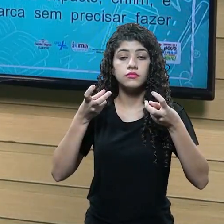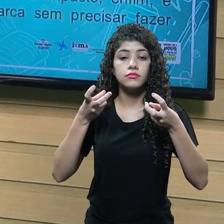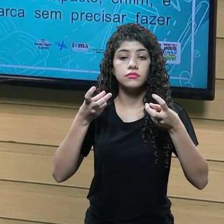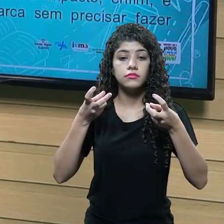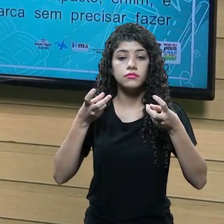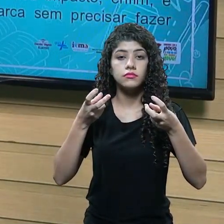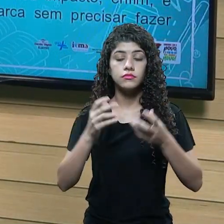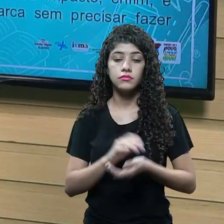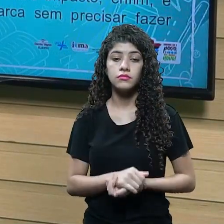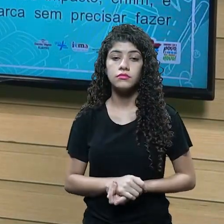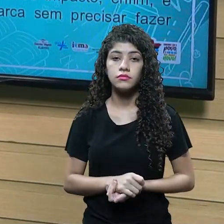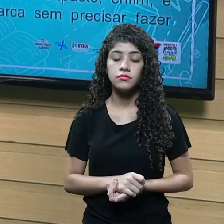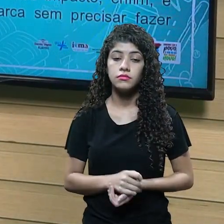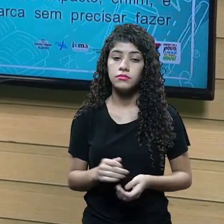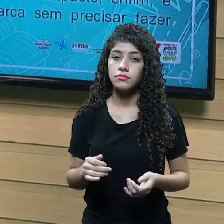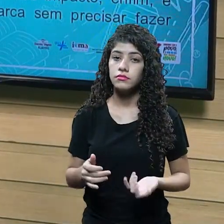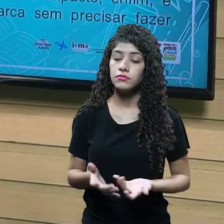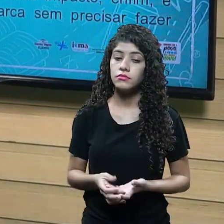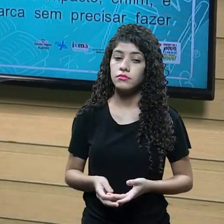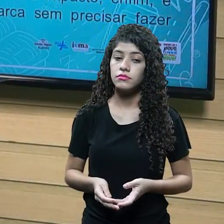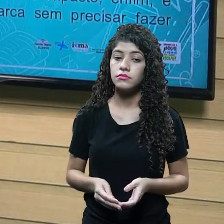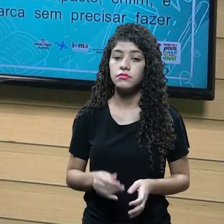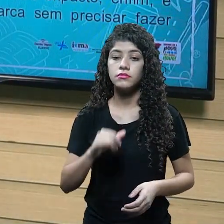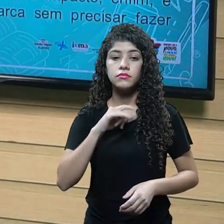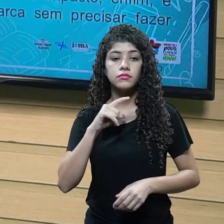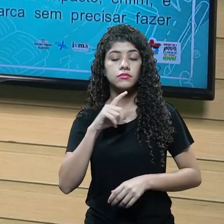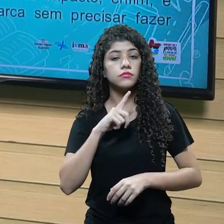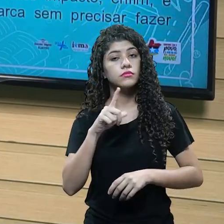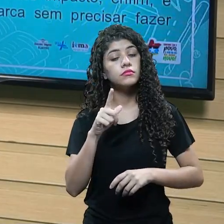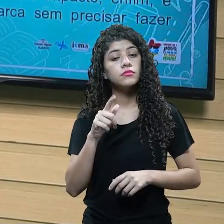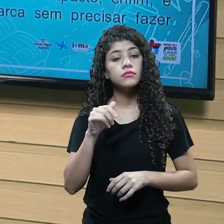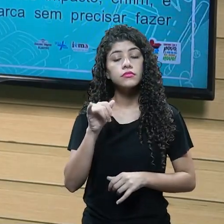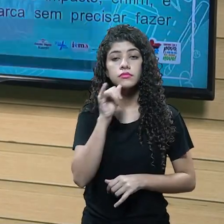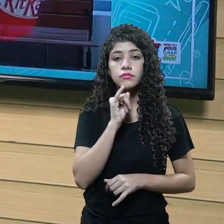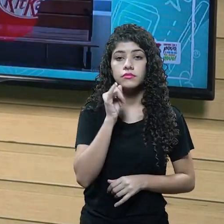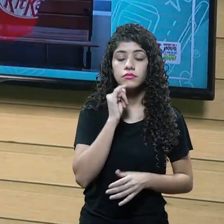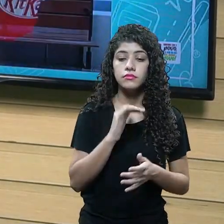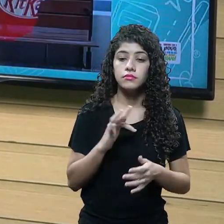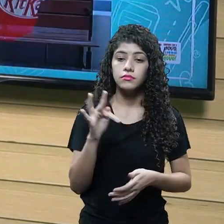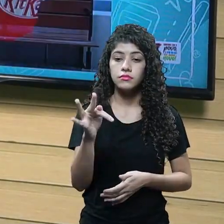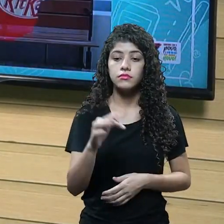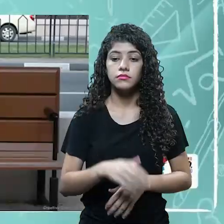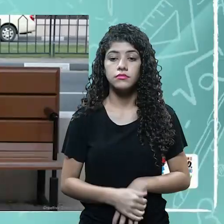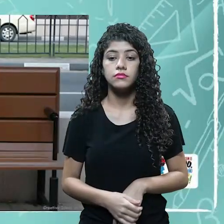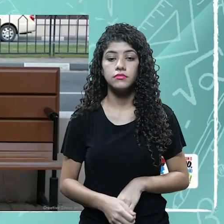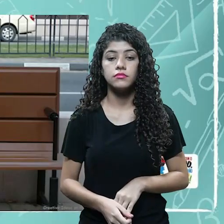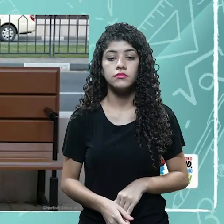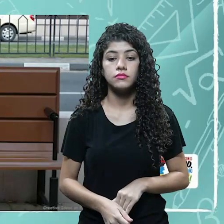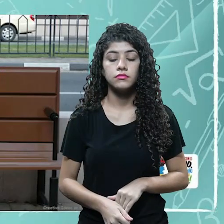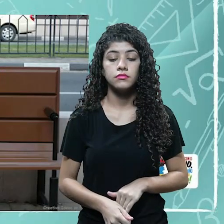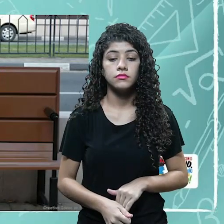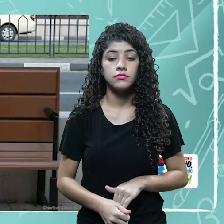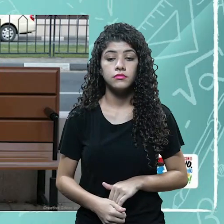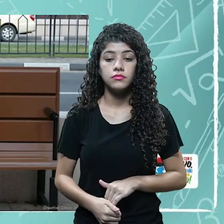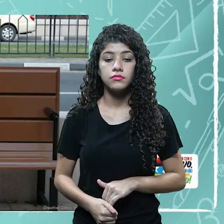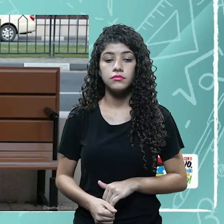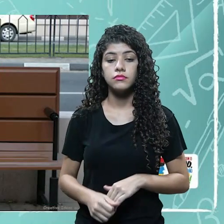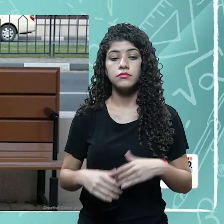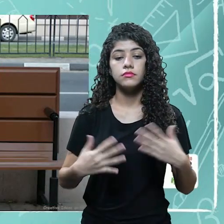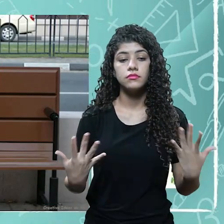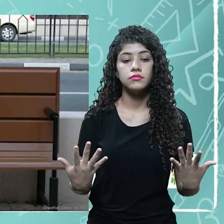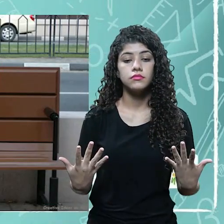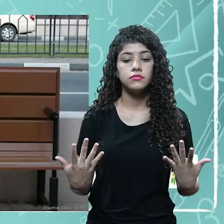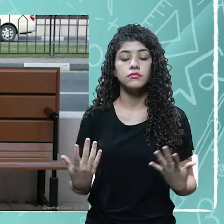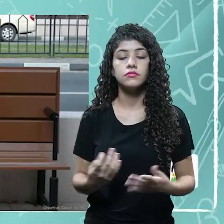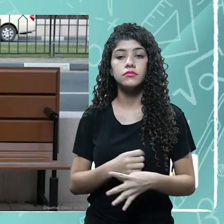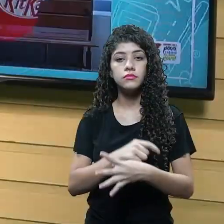pouco convencional. Nós vamos olhar uns exemplos mais à frente, ok? Vamos dar continuidade? Então 4 dicas do marketing de guerrilha